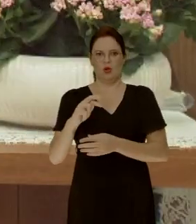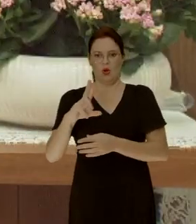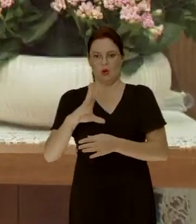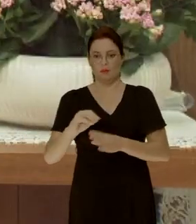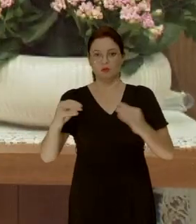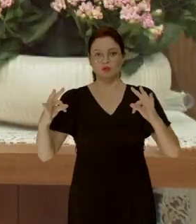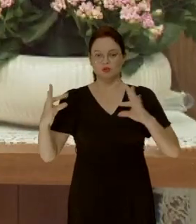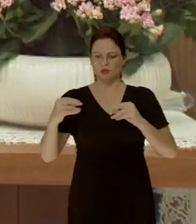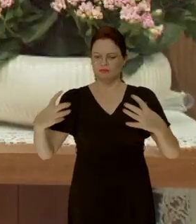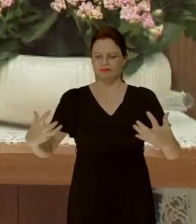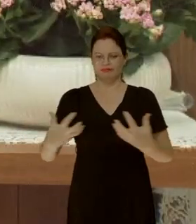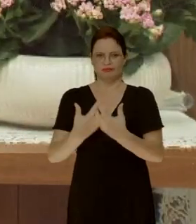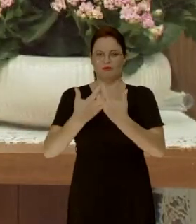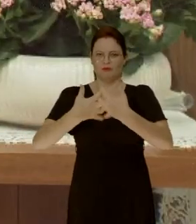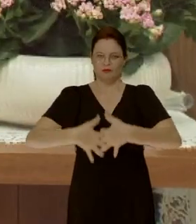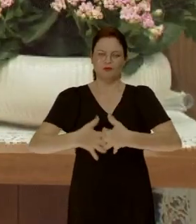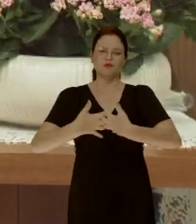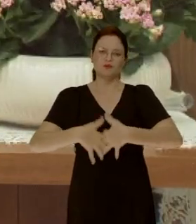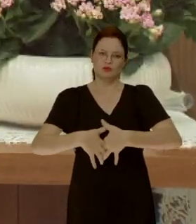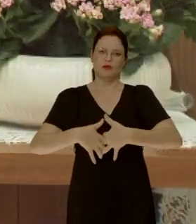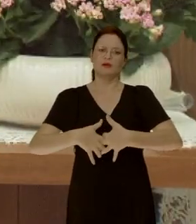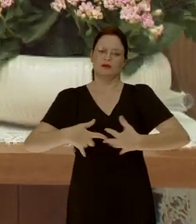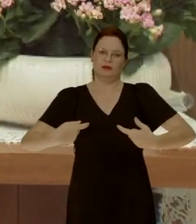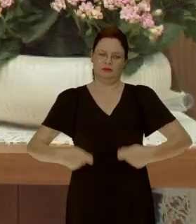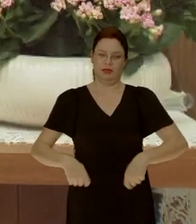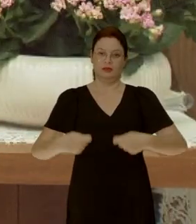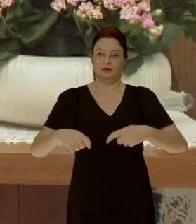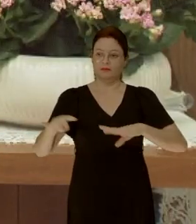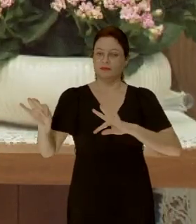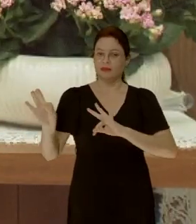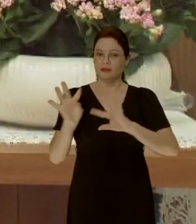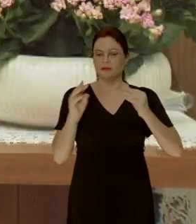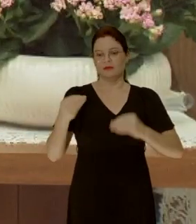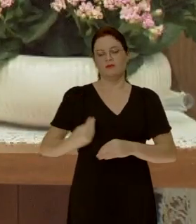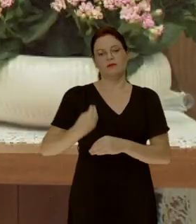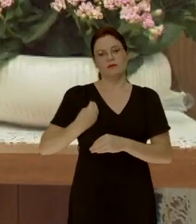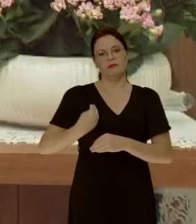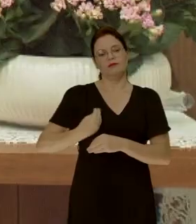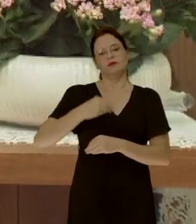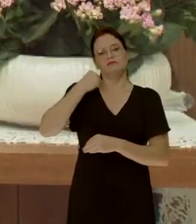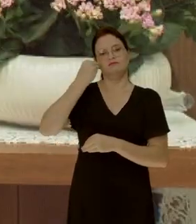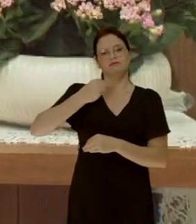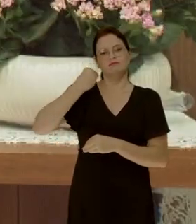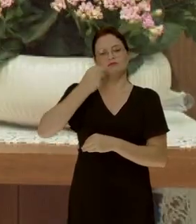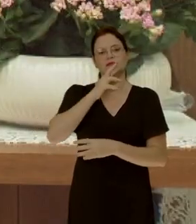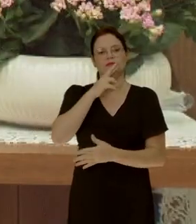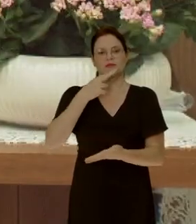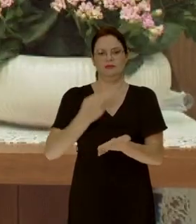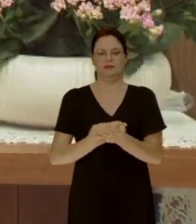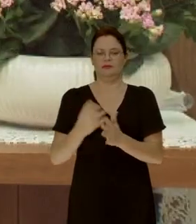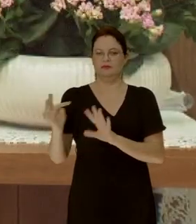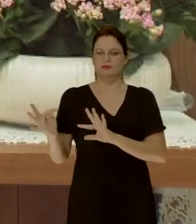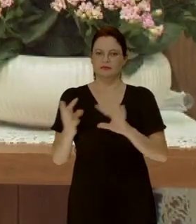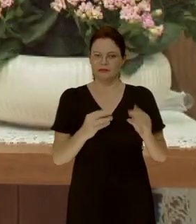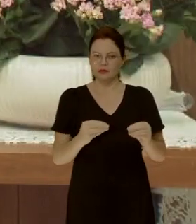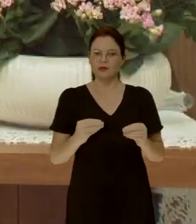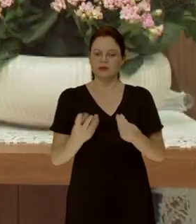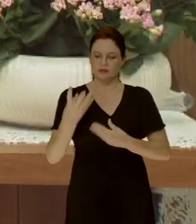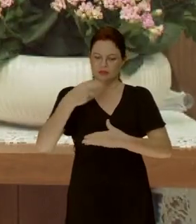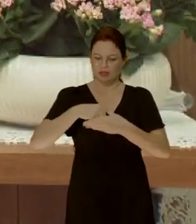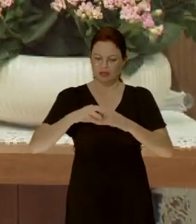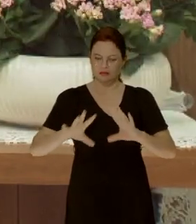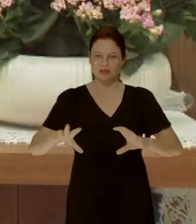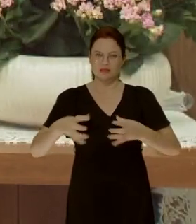coisas acontecem e todos vivem os resultados desse corpo,